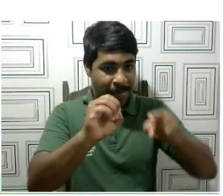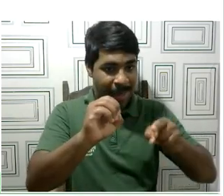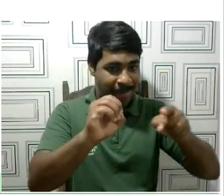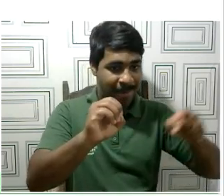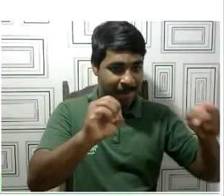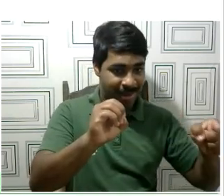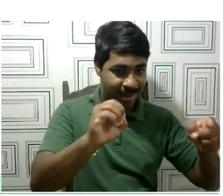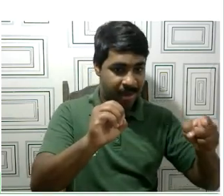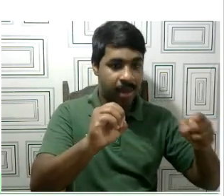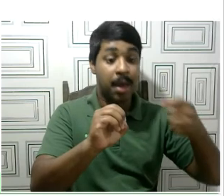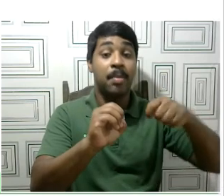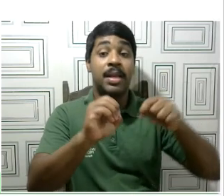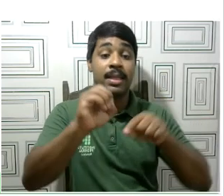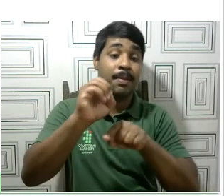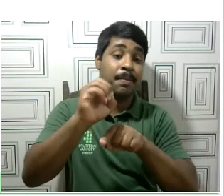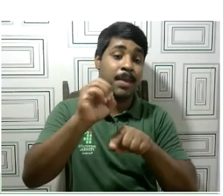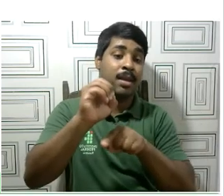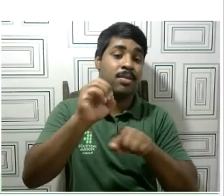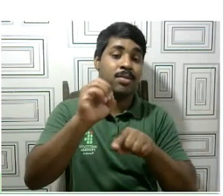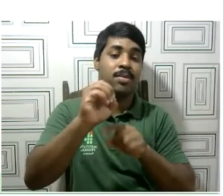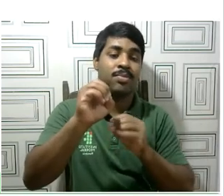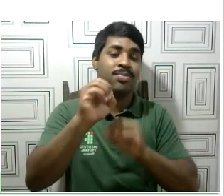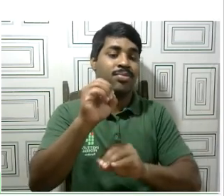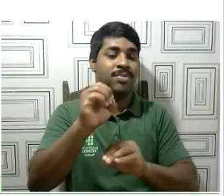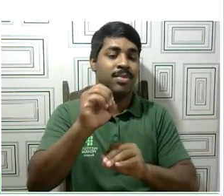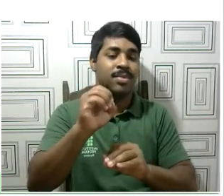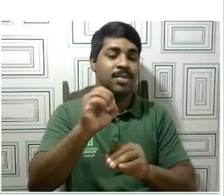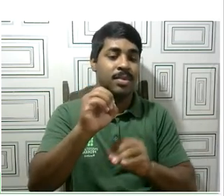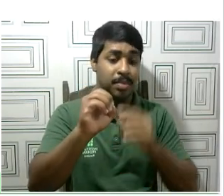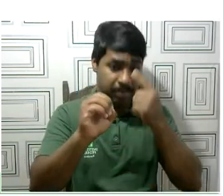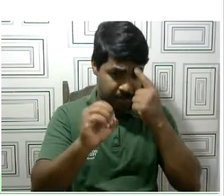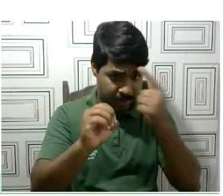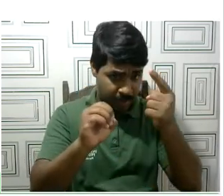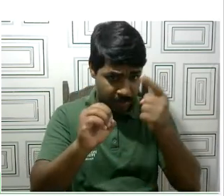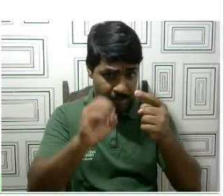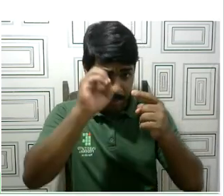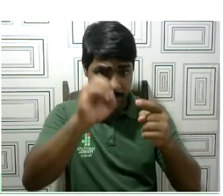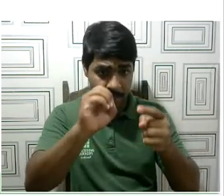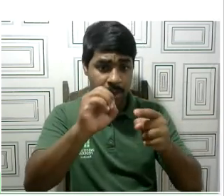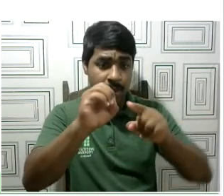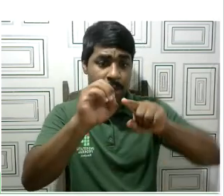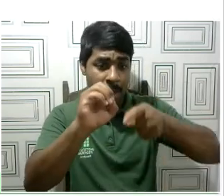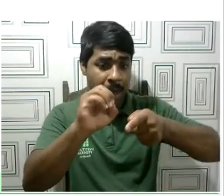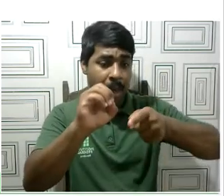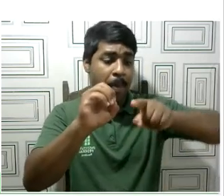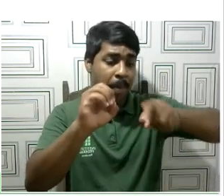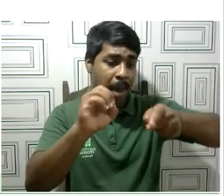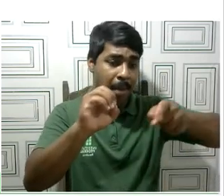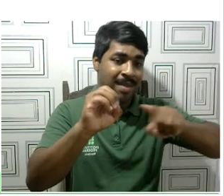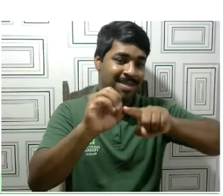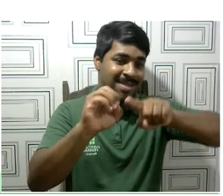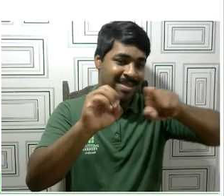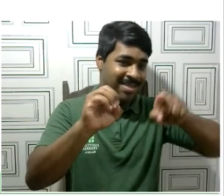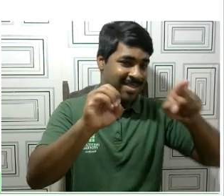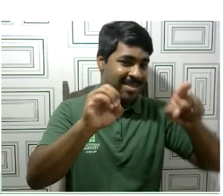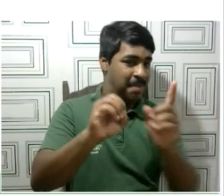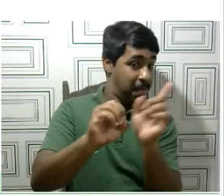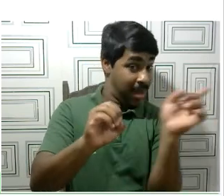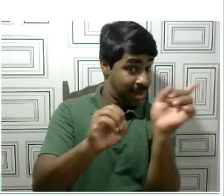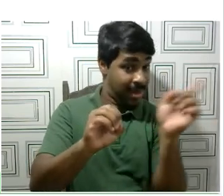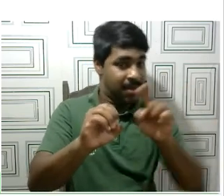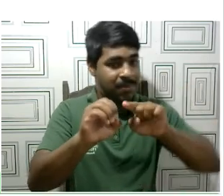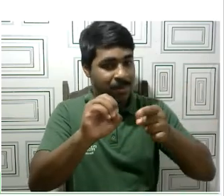vai diminuindo aqui, tá? Então, ó, a gente deslocou uma, duas. Então, menos